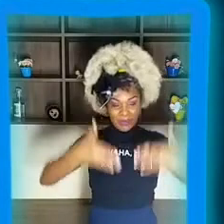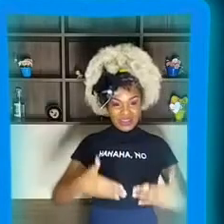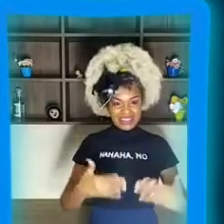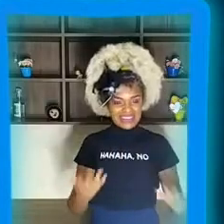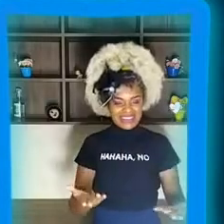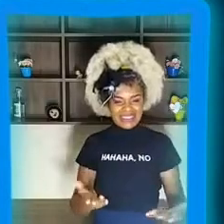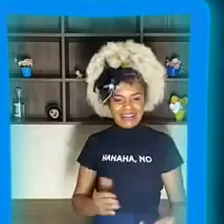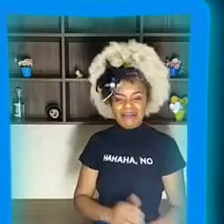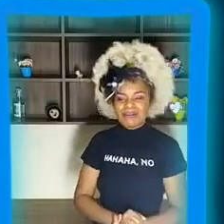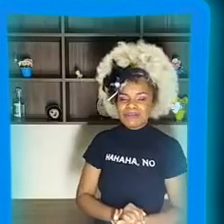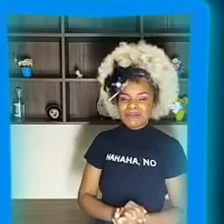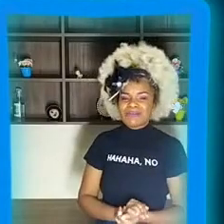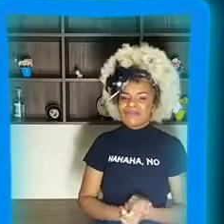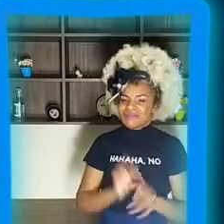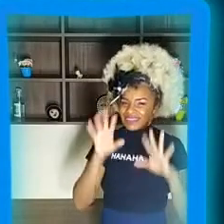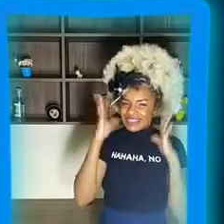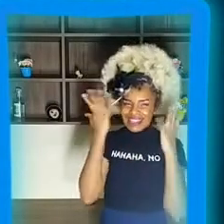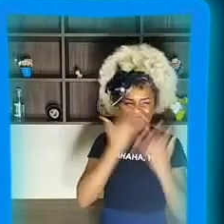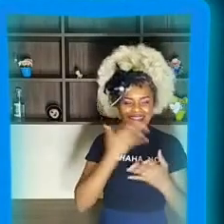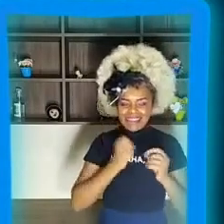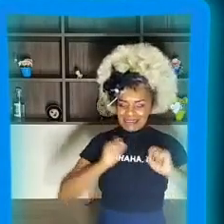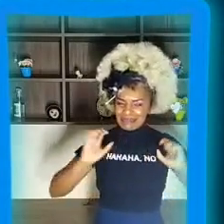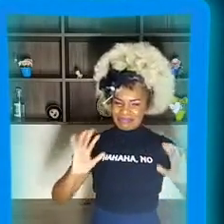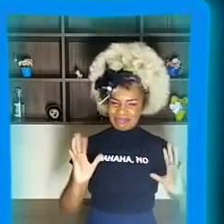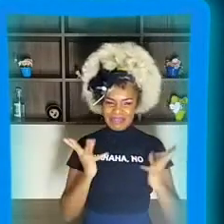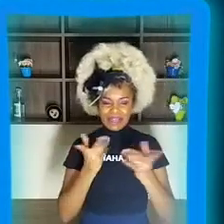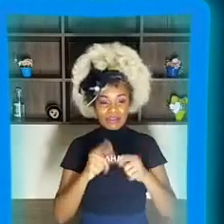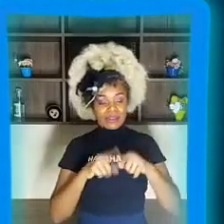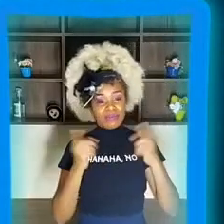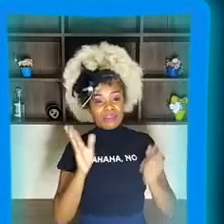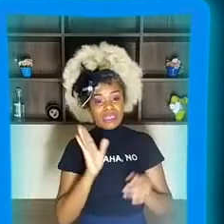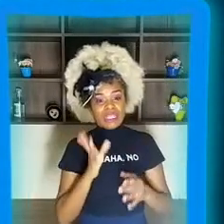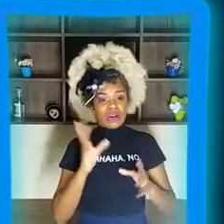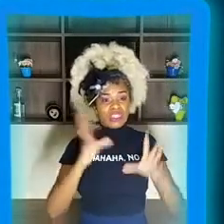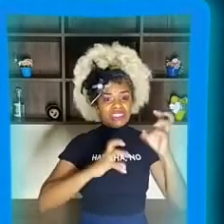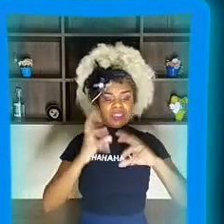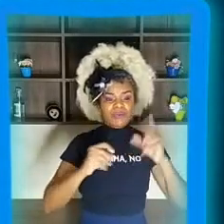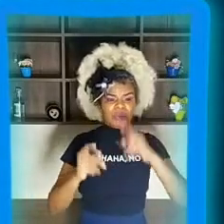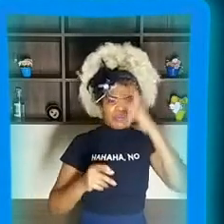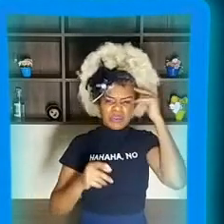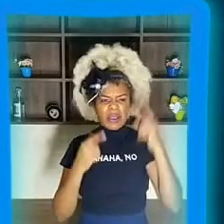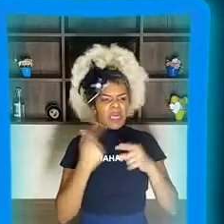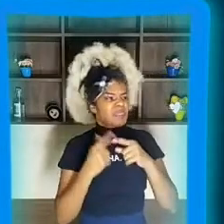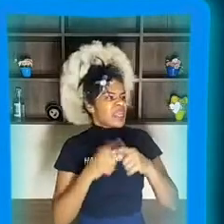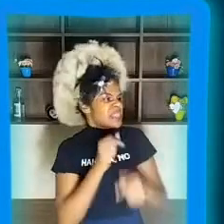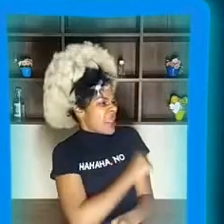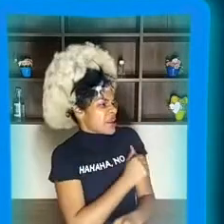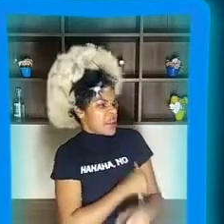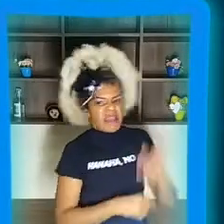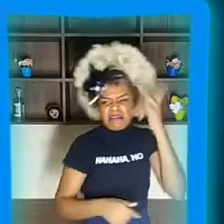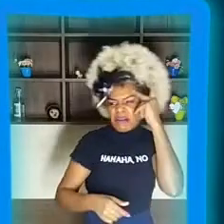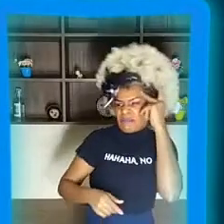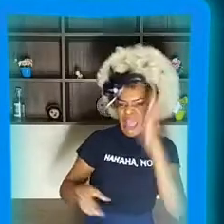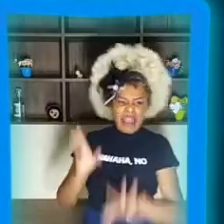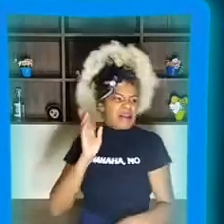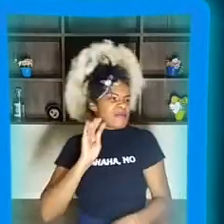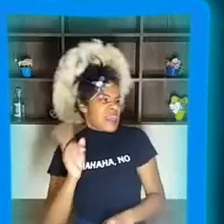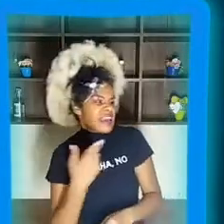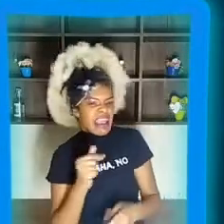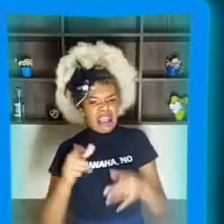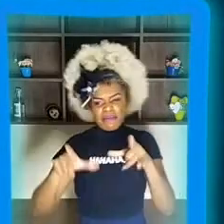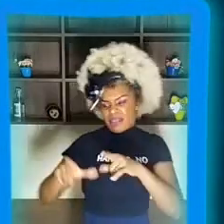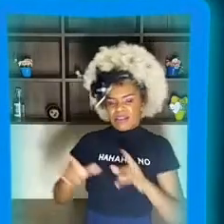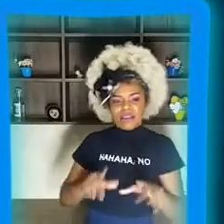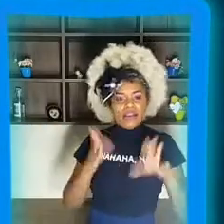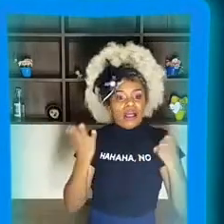né? Seria lindo, maravilhoso. Só que já tá dando briga, a galera já tá. Tem que ser no Rio, tem que ser em São Paulo, tem que ser em BH. Itinerante. Onde